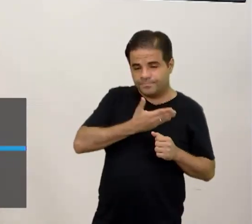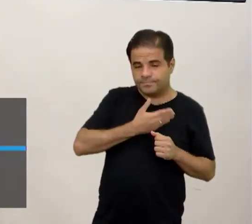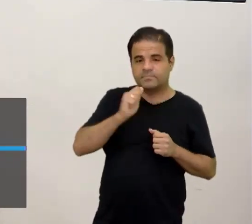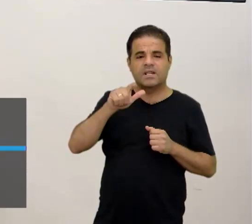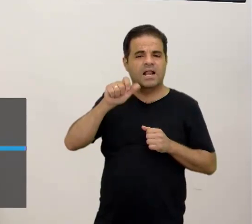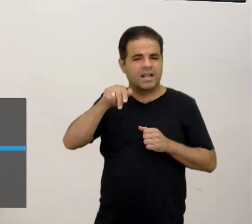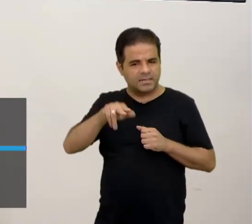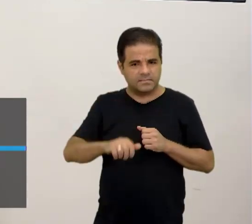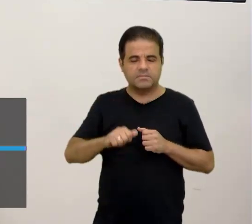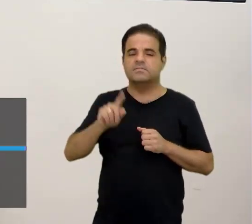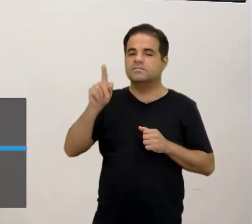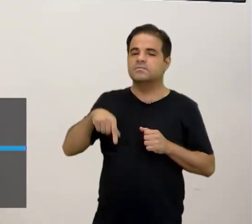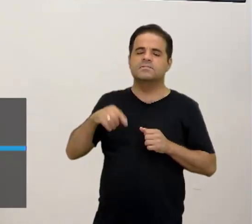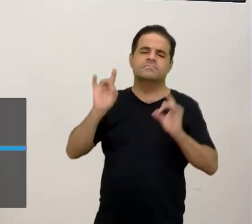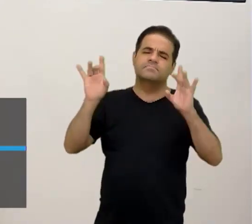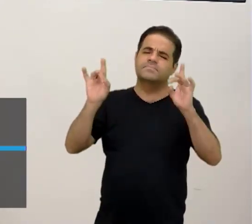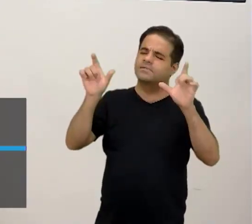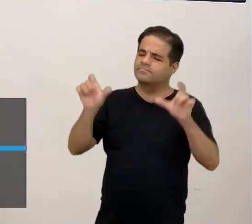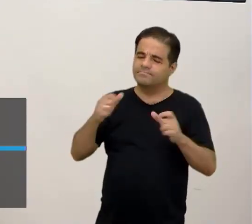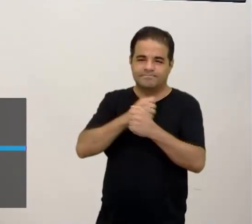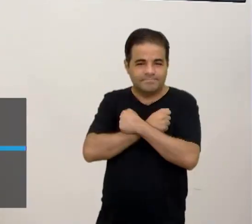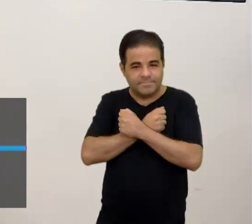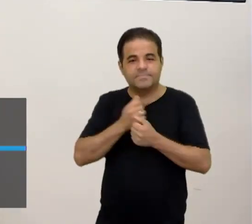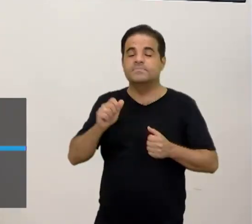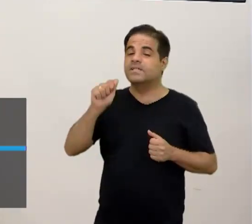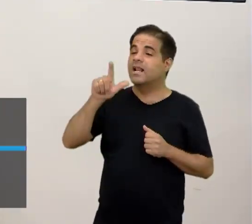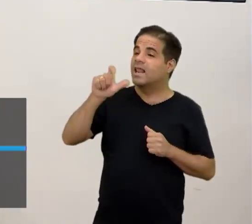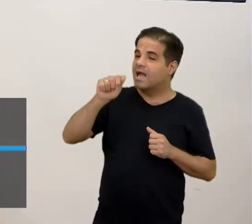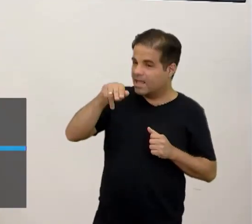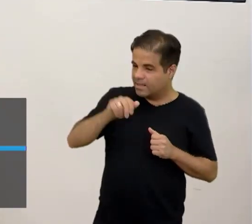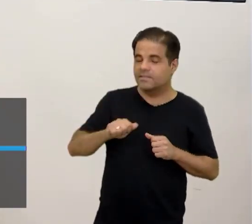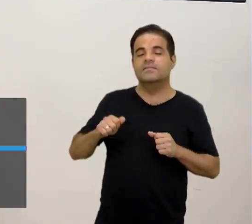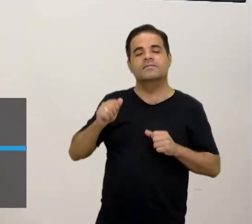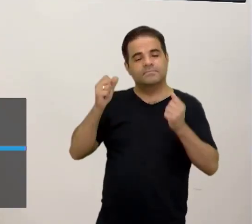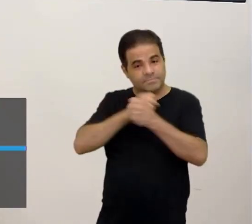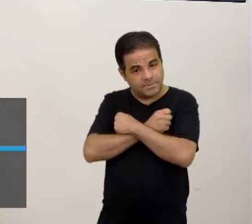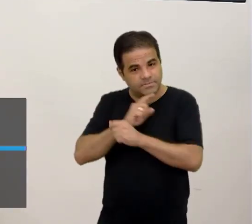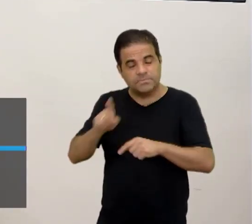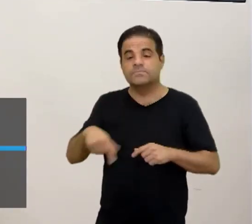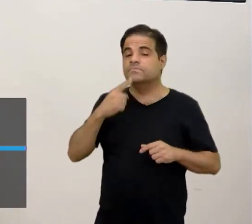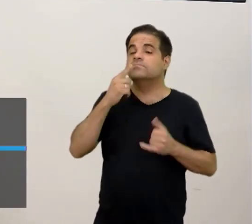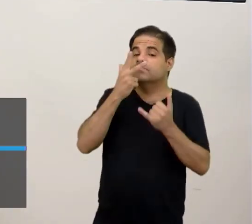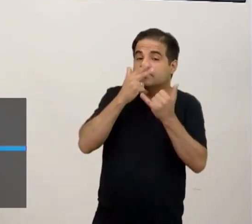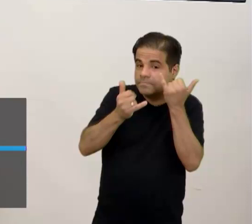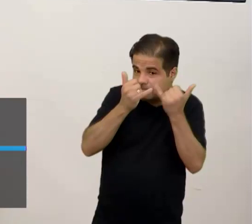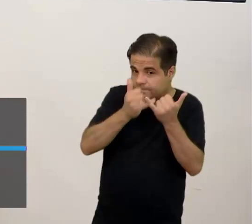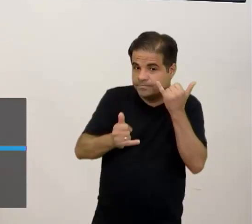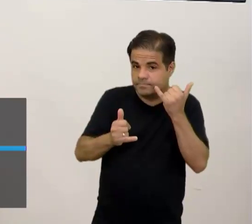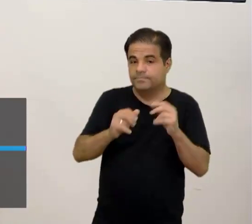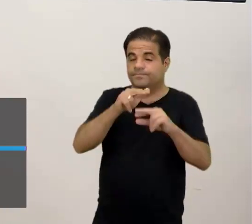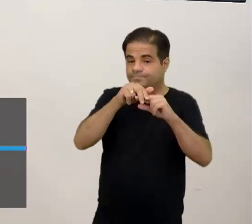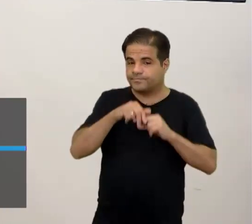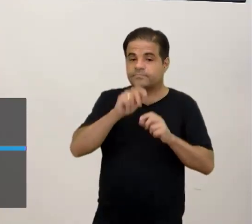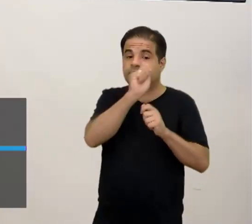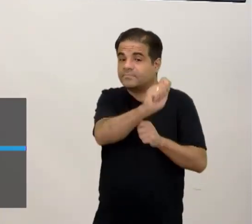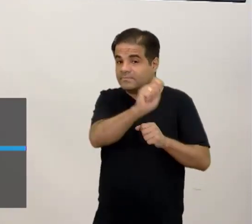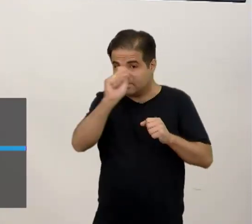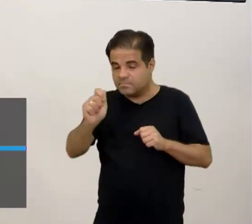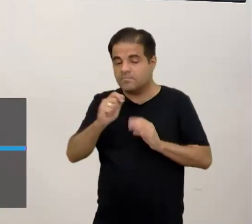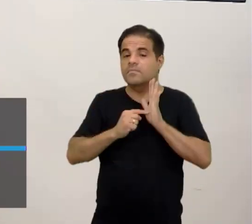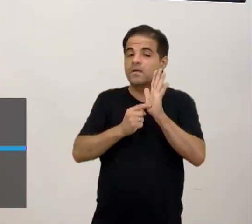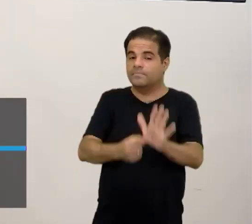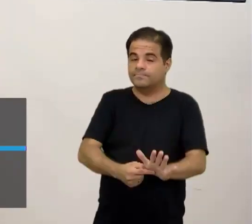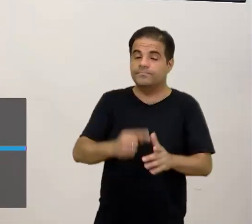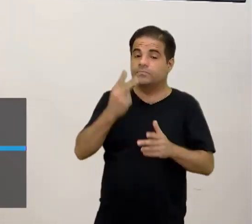Freita, porque ela é muito especial para mim. Um abraço para você, Lana. E ele está dizendo mais, eles são semelhantes pelo caso AA, pois